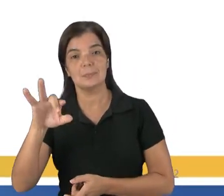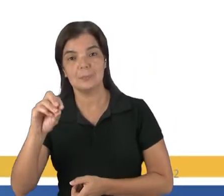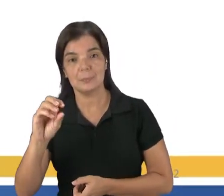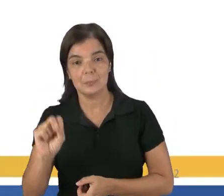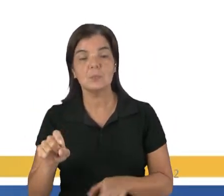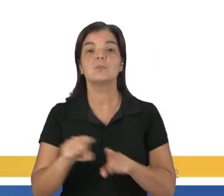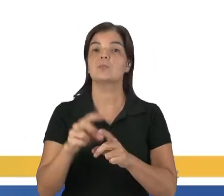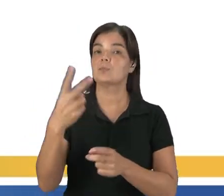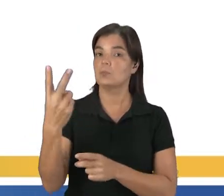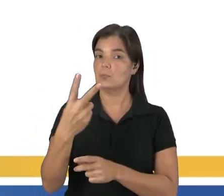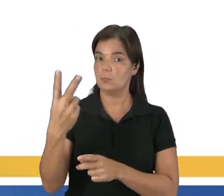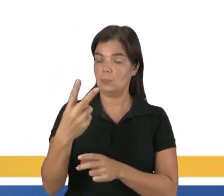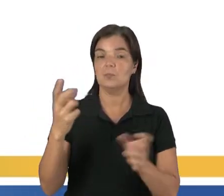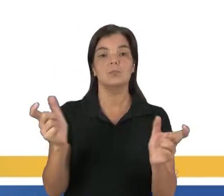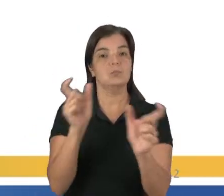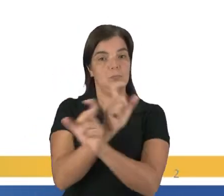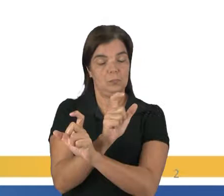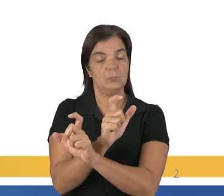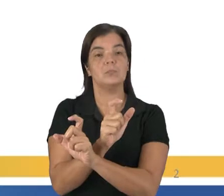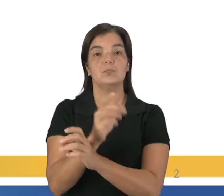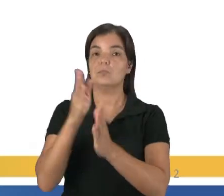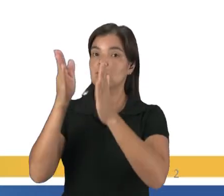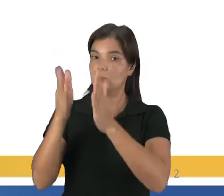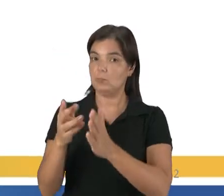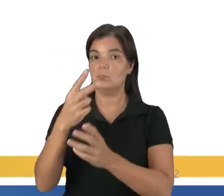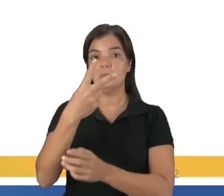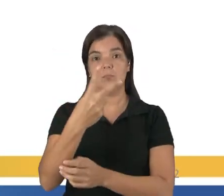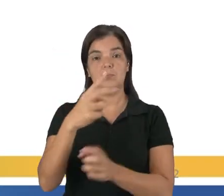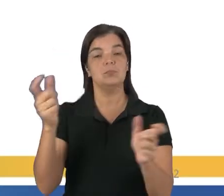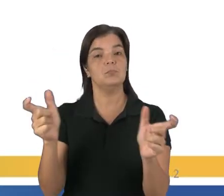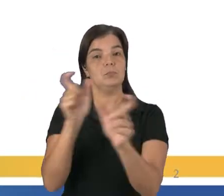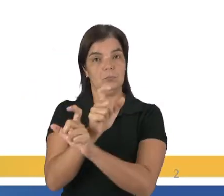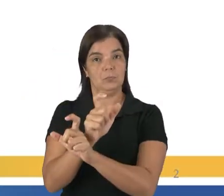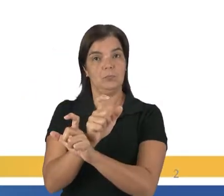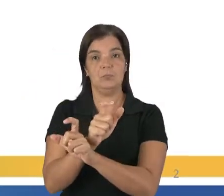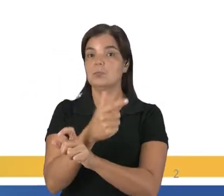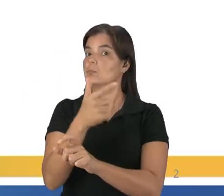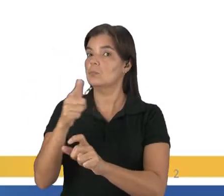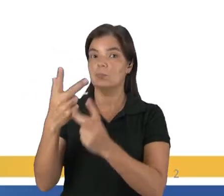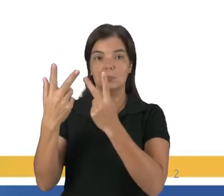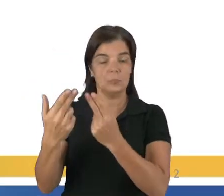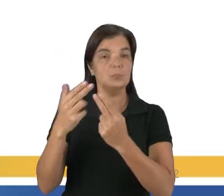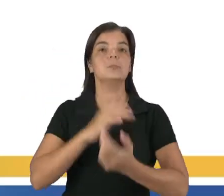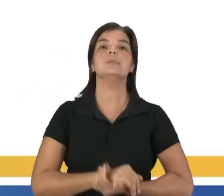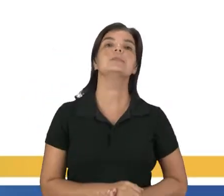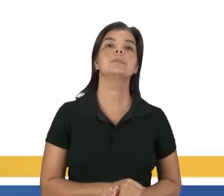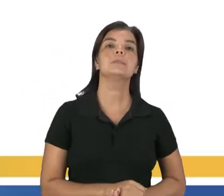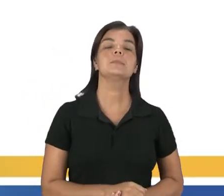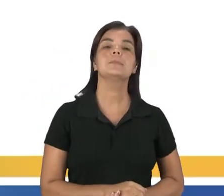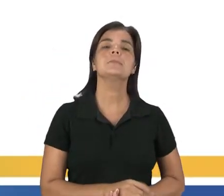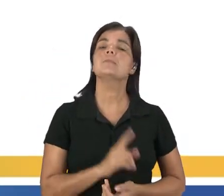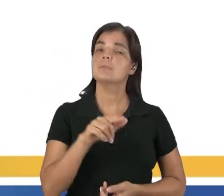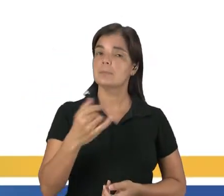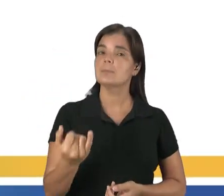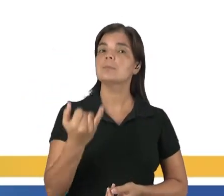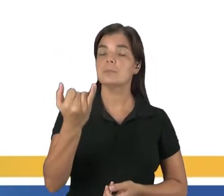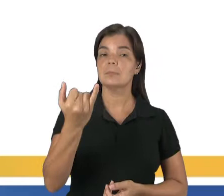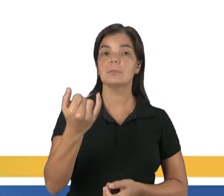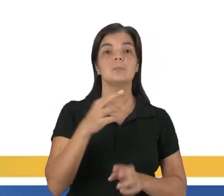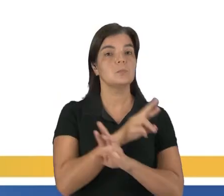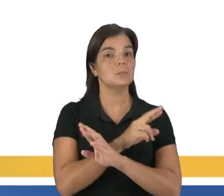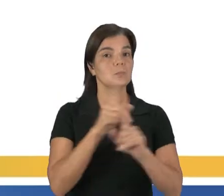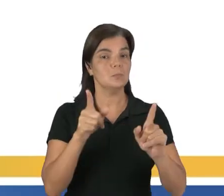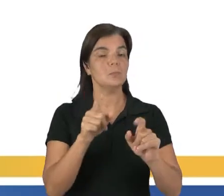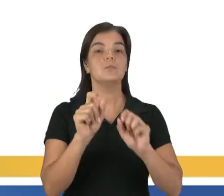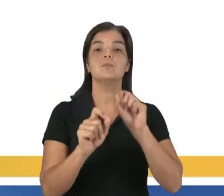né? Possui dois lados opostos paralelos e dois lados opostos não paralelos, ok? Isso é importante para a gente